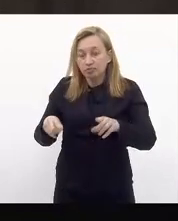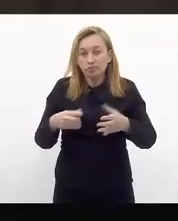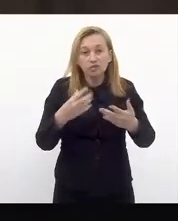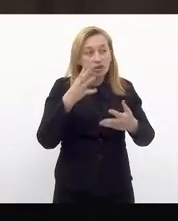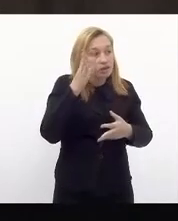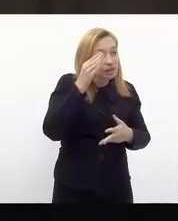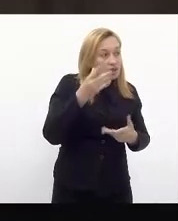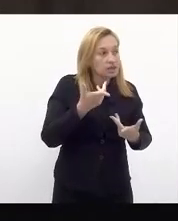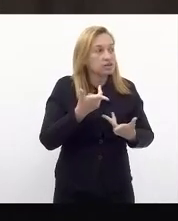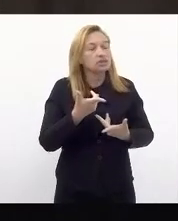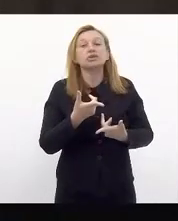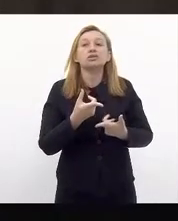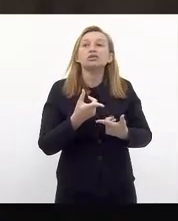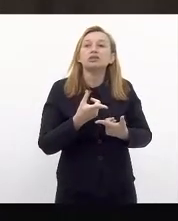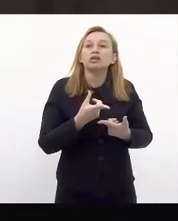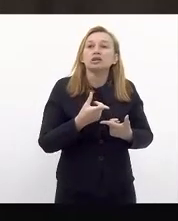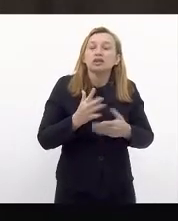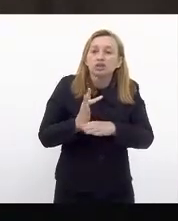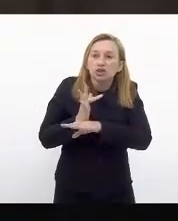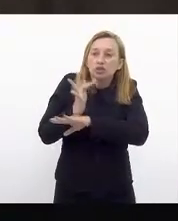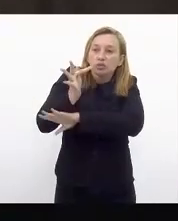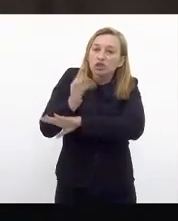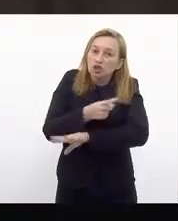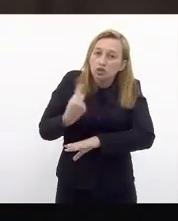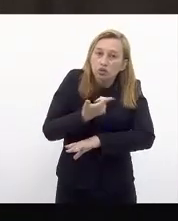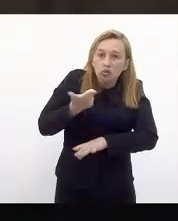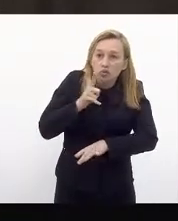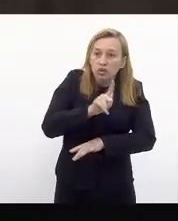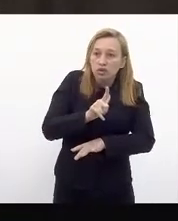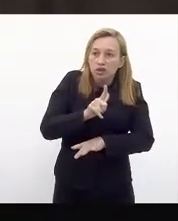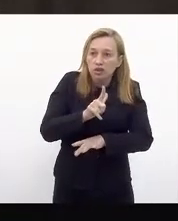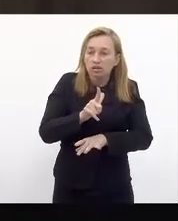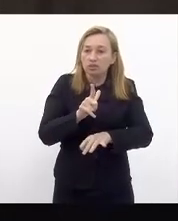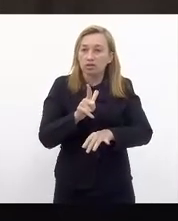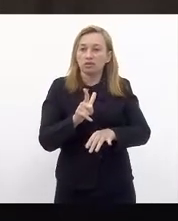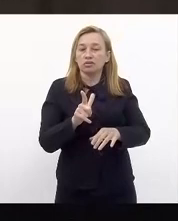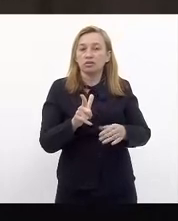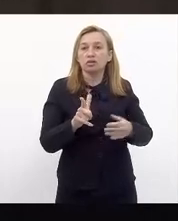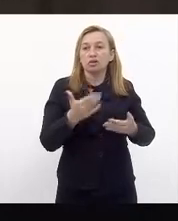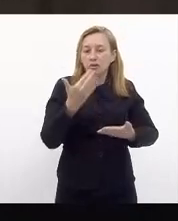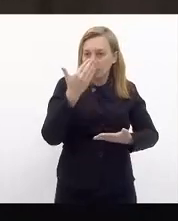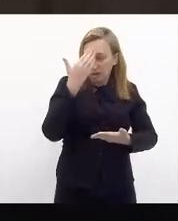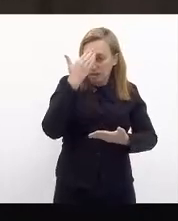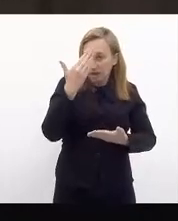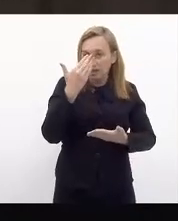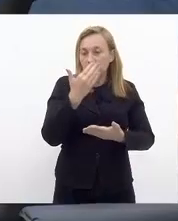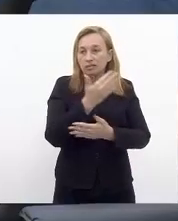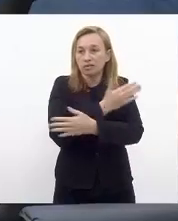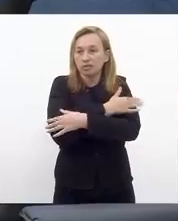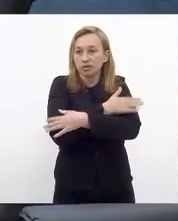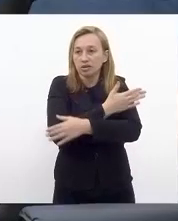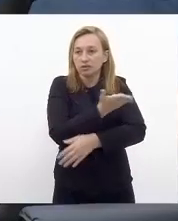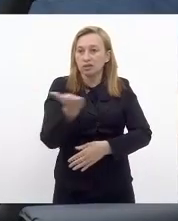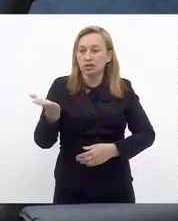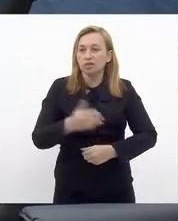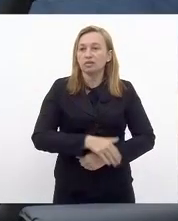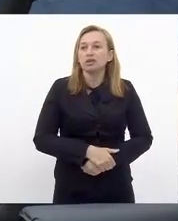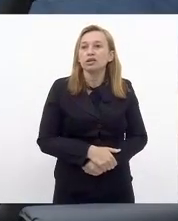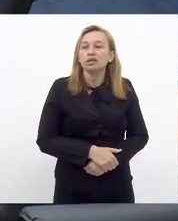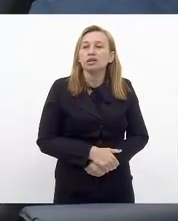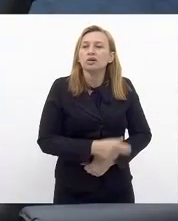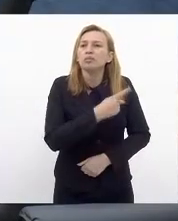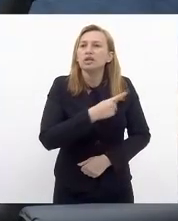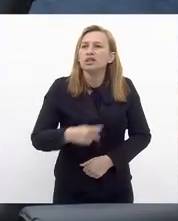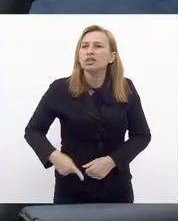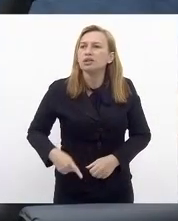intenção na esperança de que nós alcançamos esse intento forte abraço a todos aí muito obrigado e é